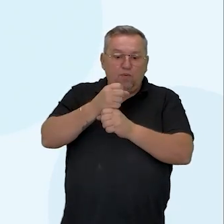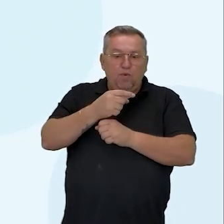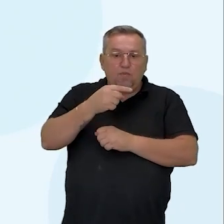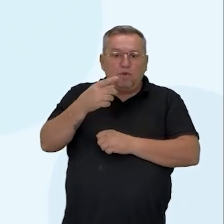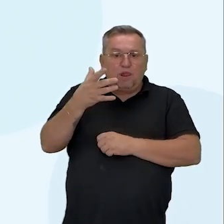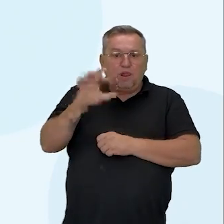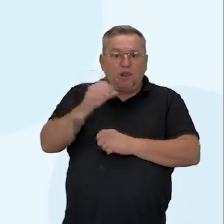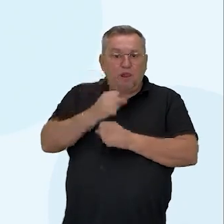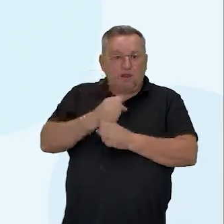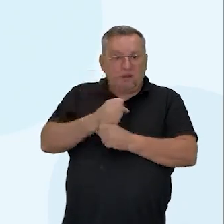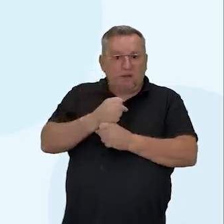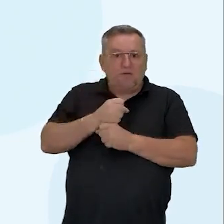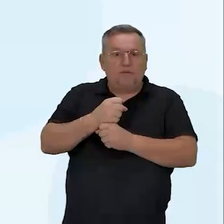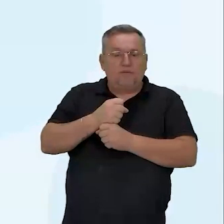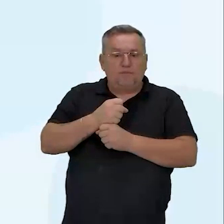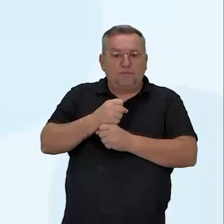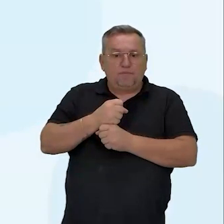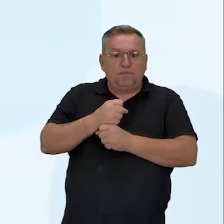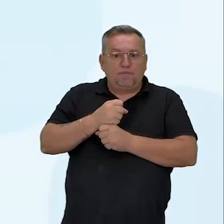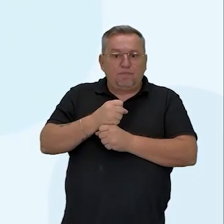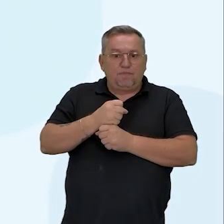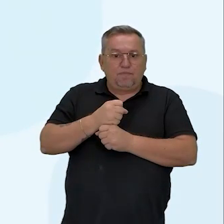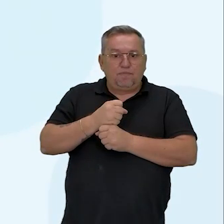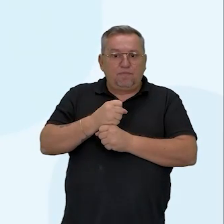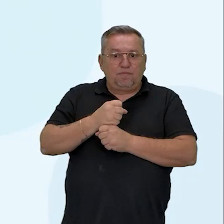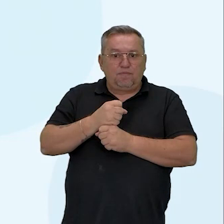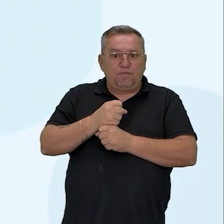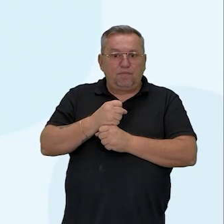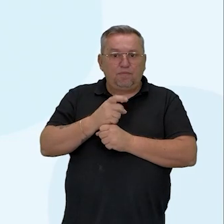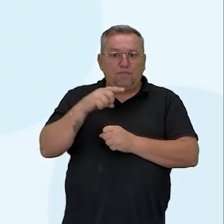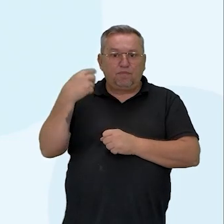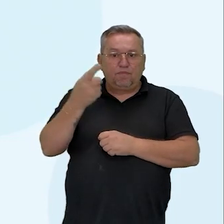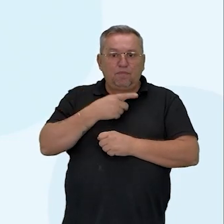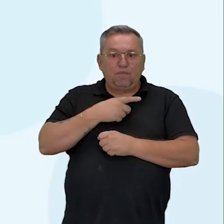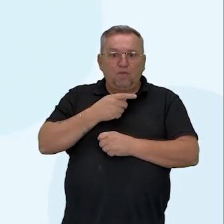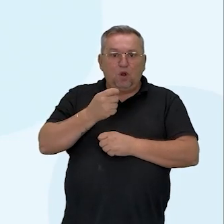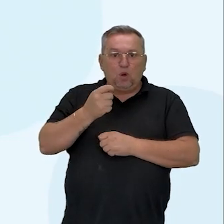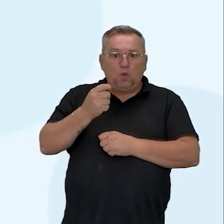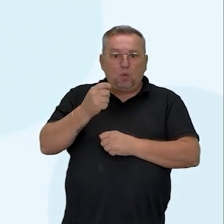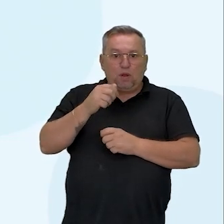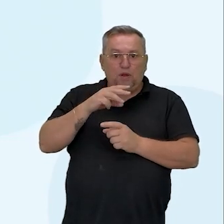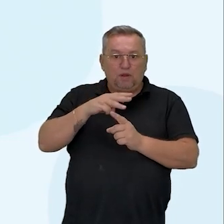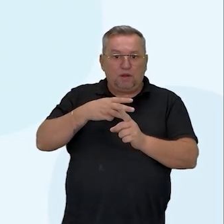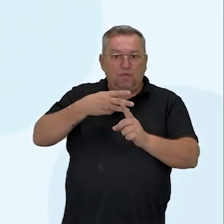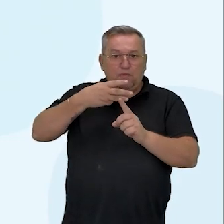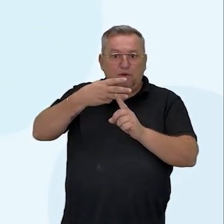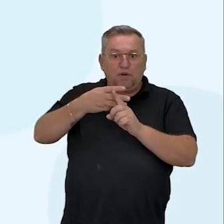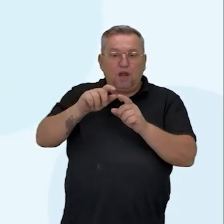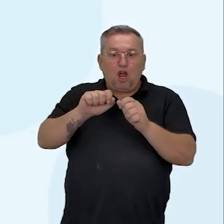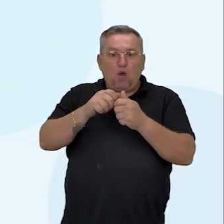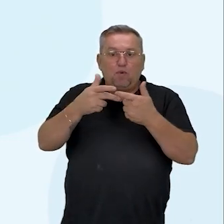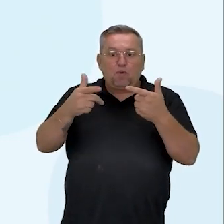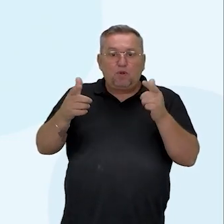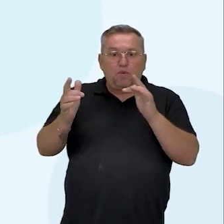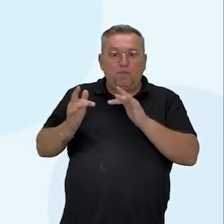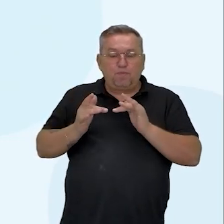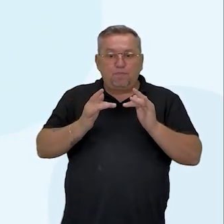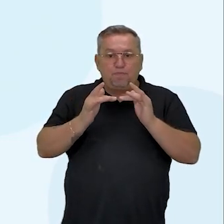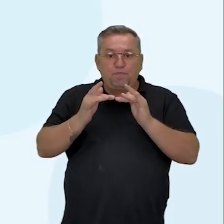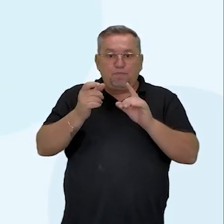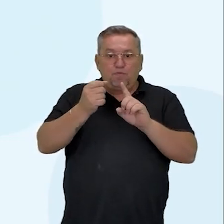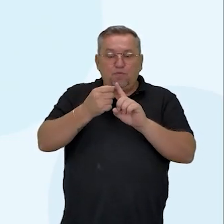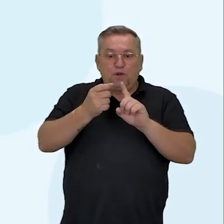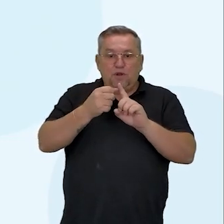anos, olha a porrada, né? A gente aqui quase que triplica a produção relacionada a metal